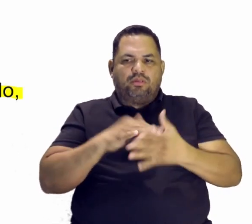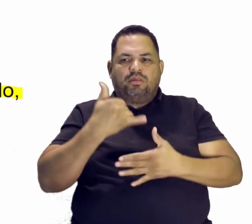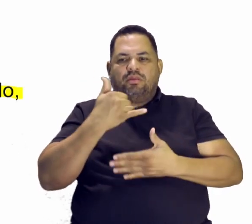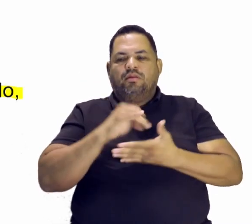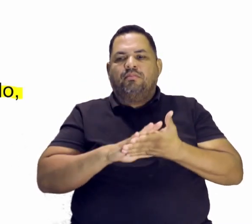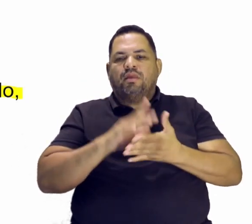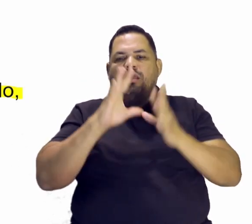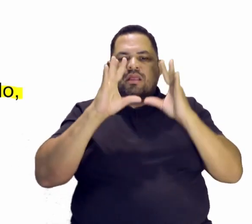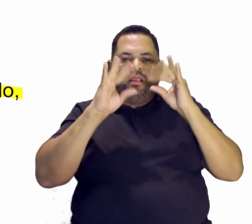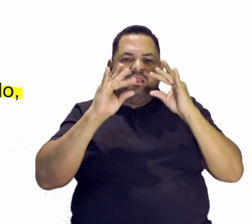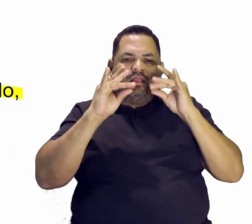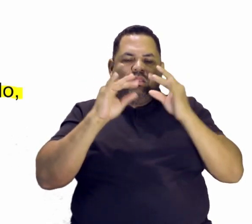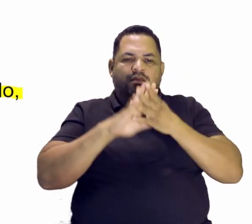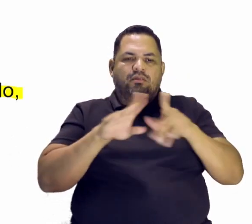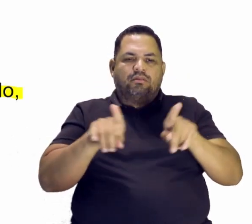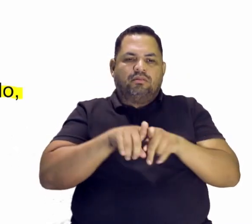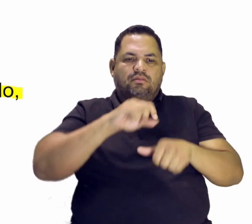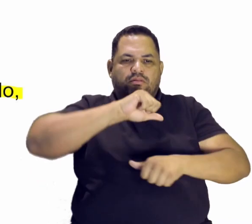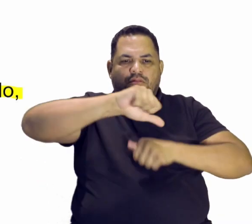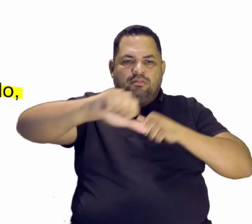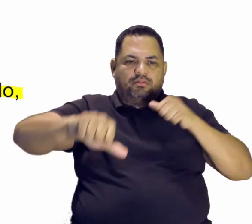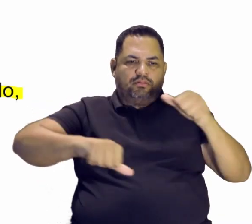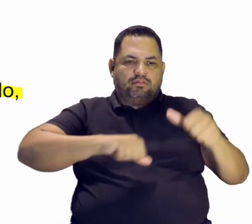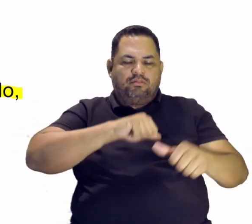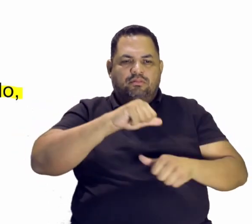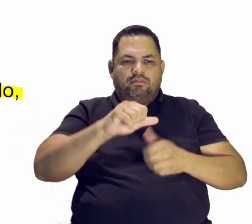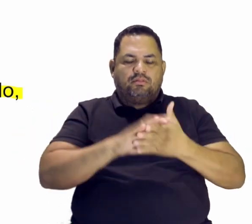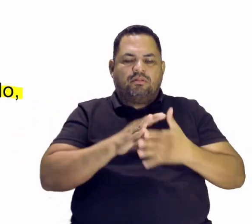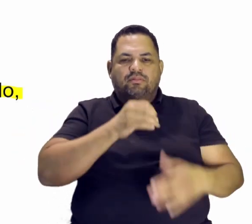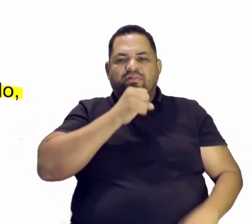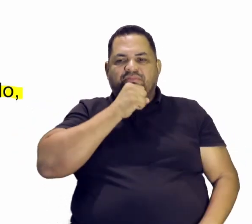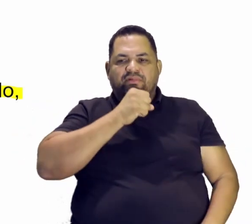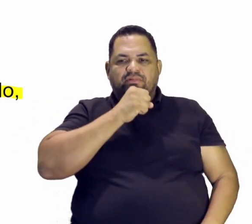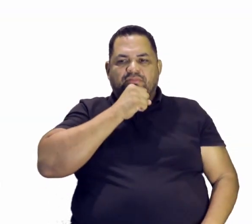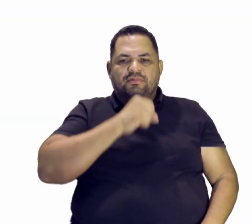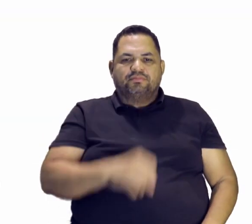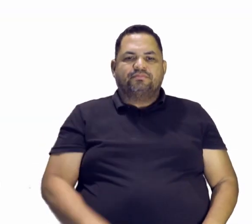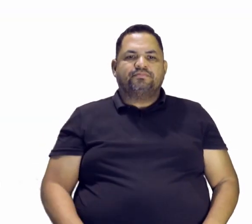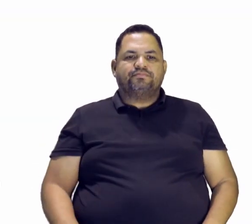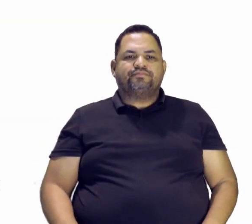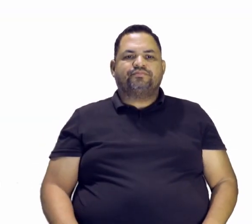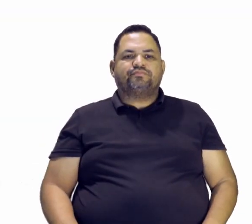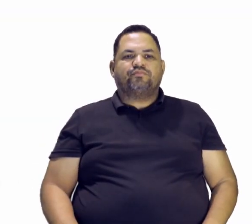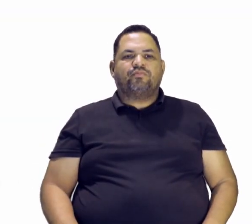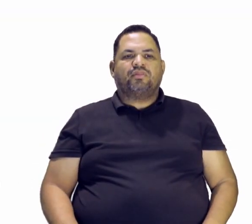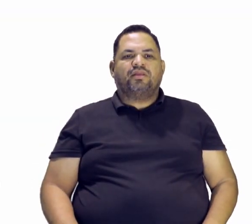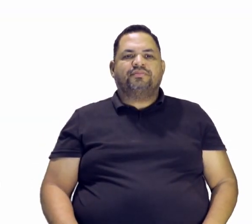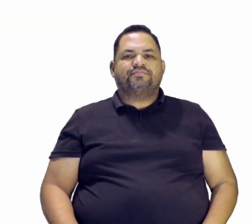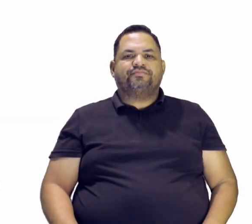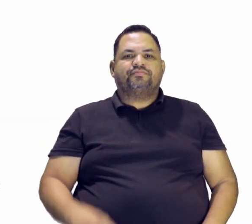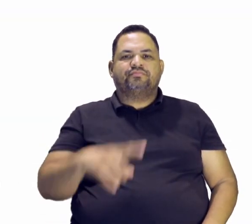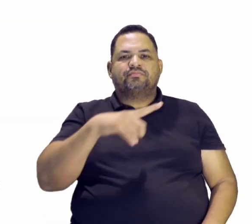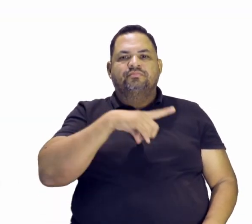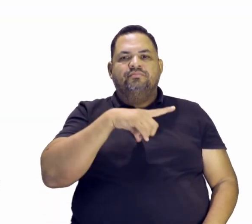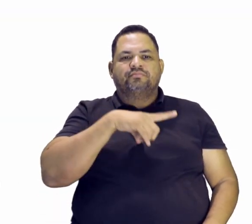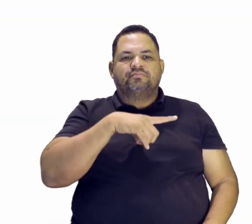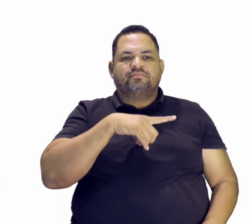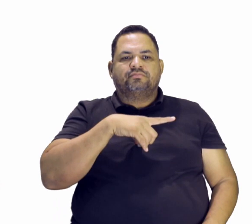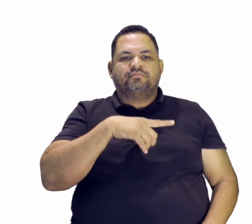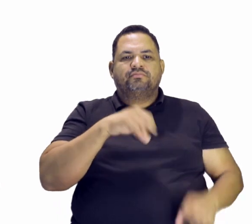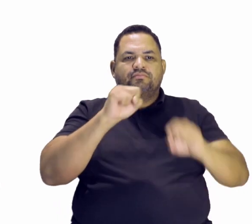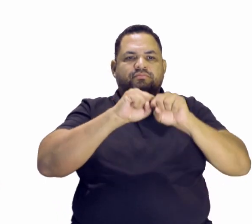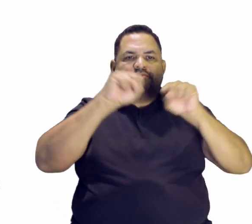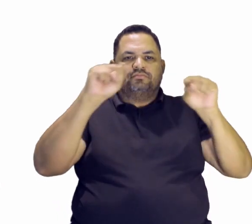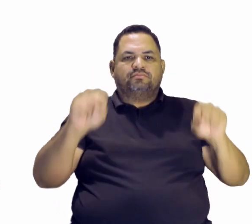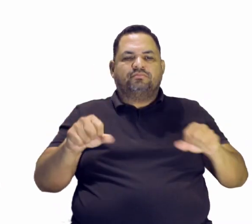ela vai mudando, no caso aqui, conforme o envelhecimento, tá? E aí nós temos aqui, por exemplo, os sistemas